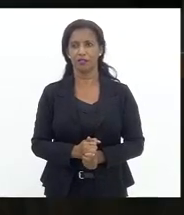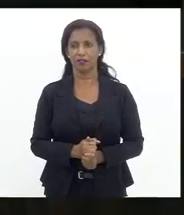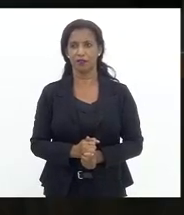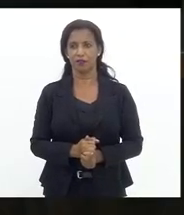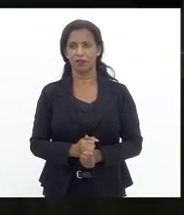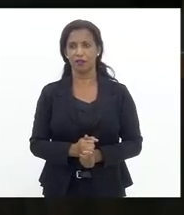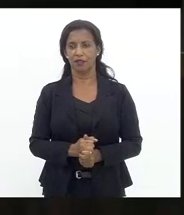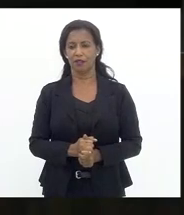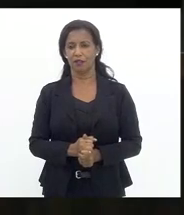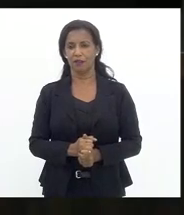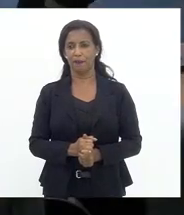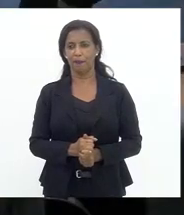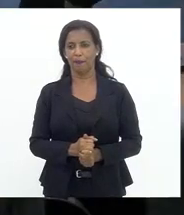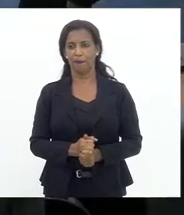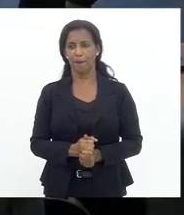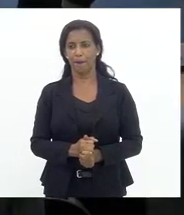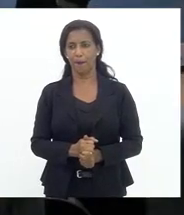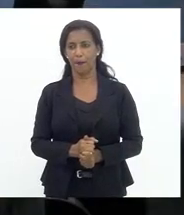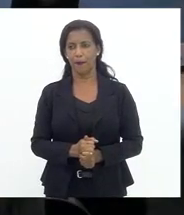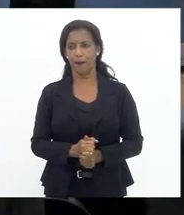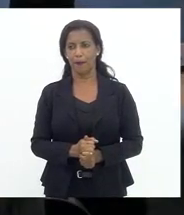Renata.